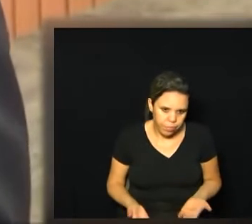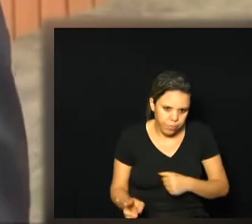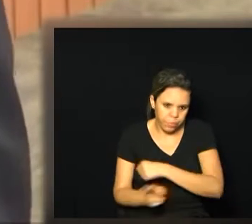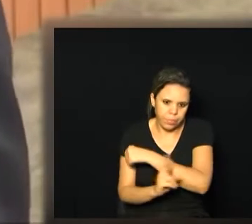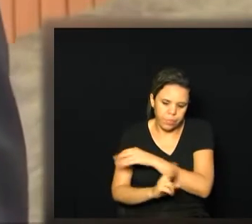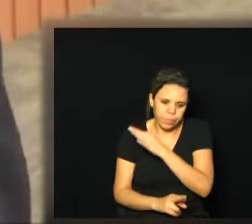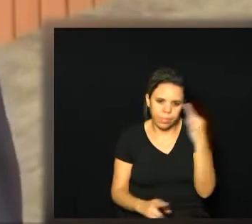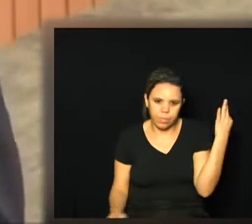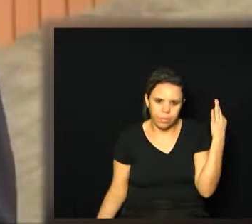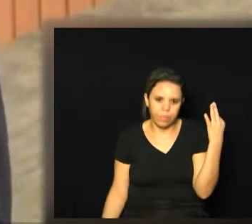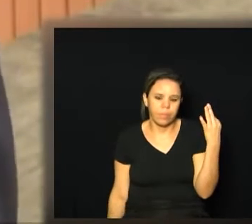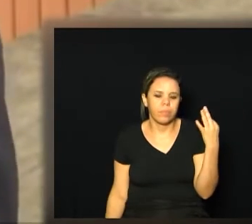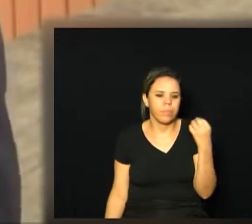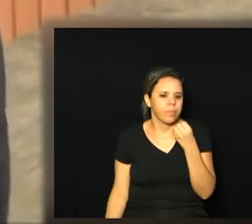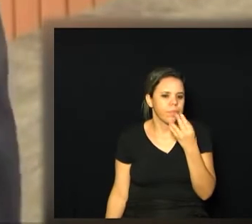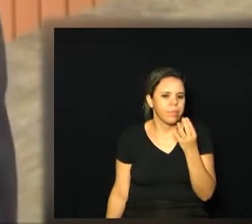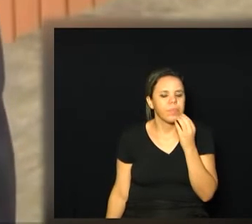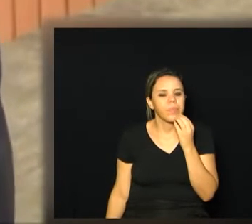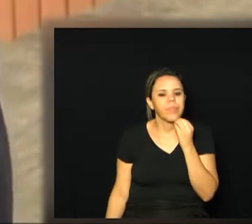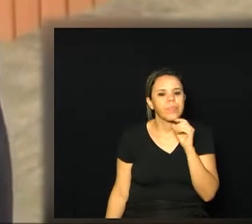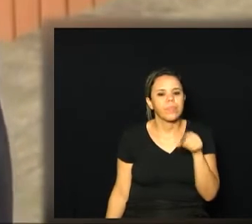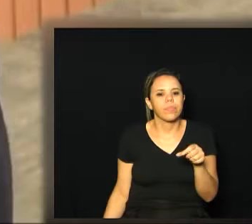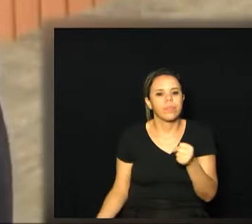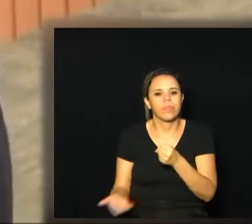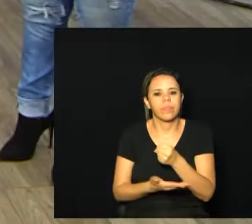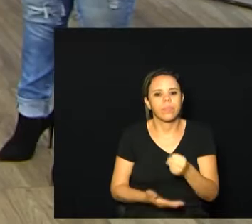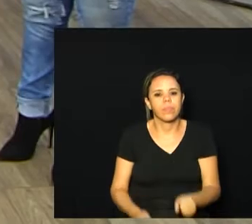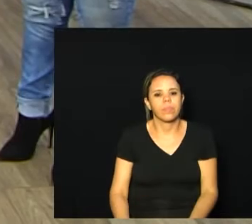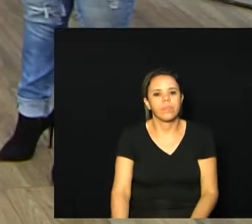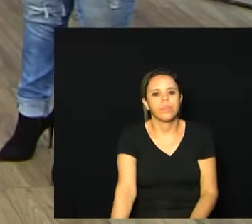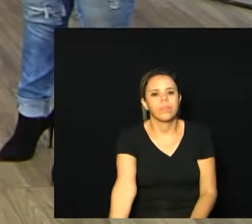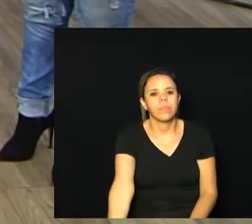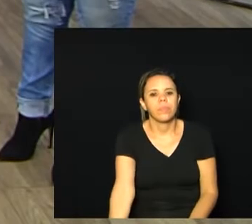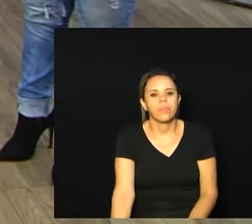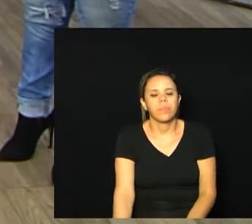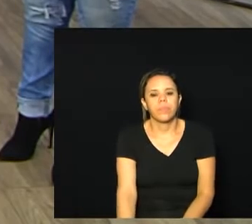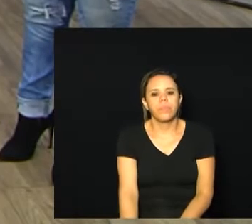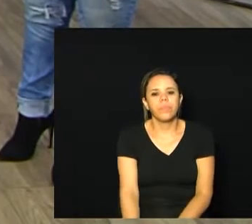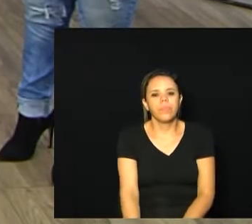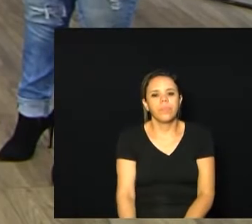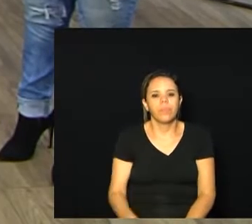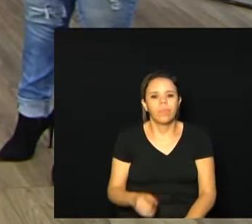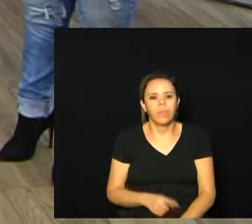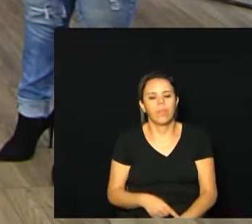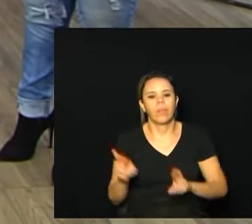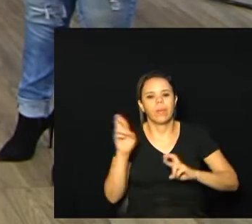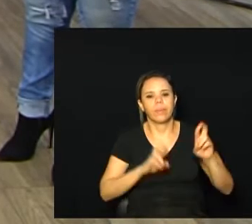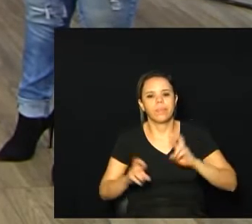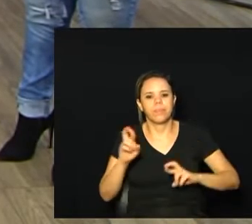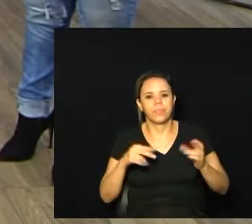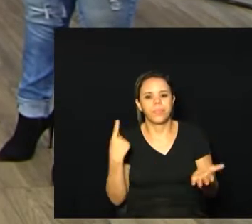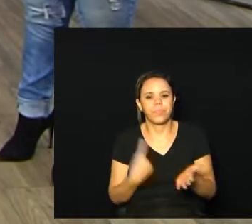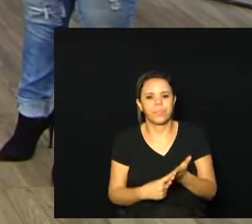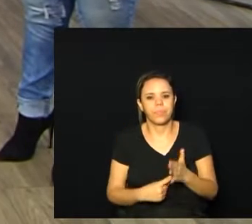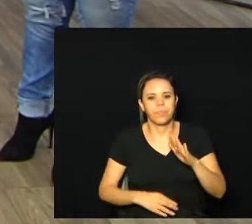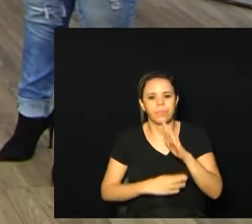rodovias são muito boas. Mas isso é pouco. Mirna Abreu, hora de conferirmos a agenda